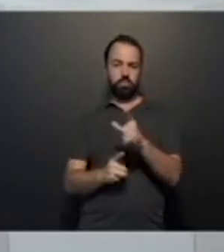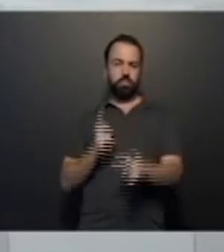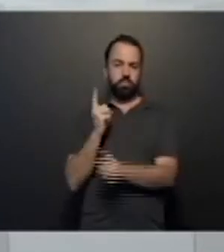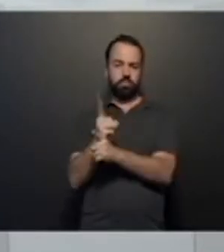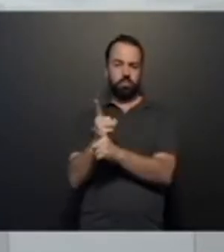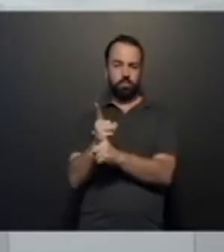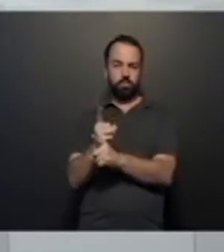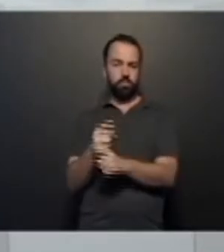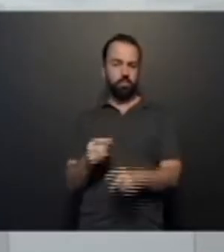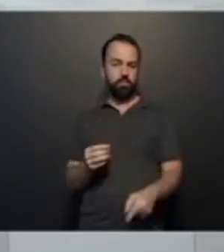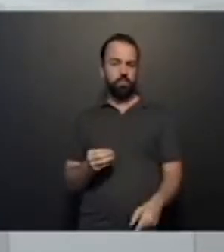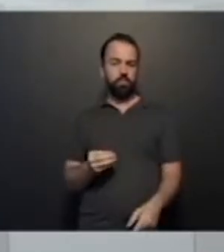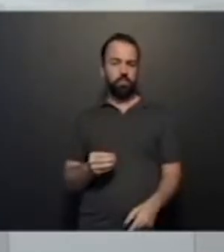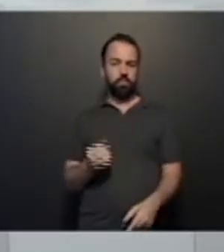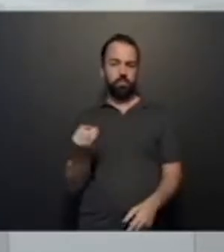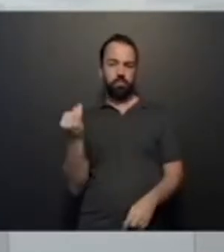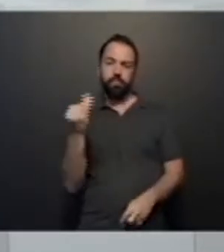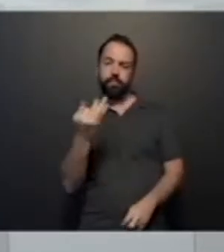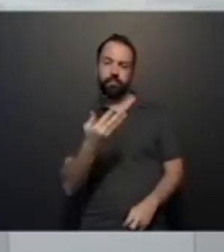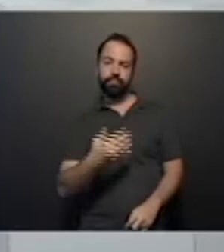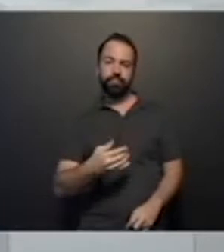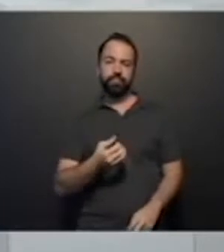de um número irracional